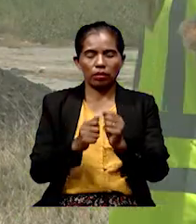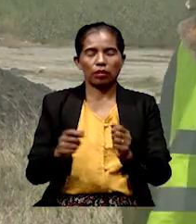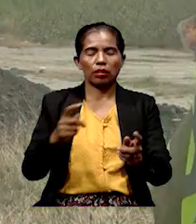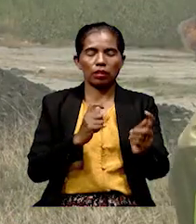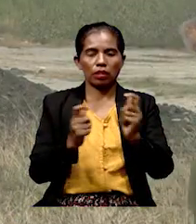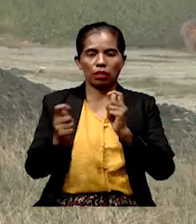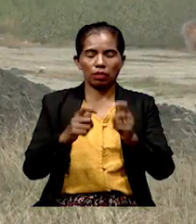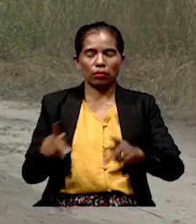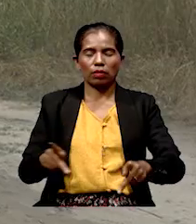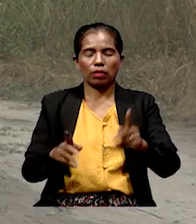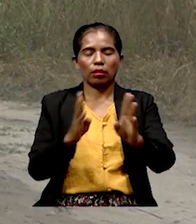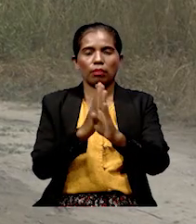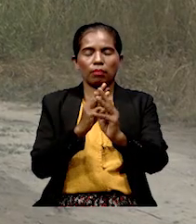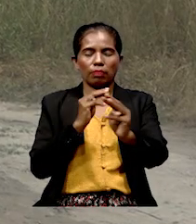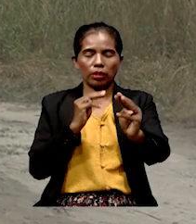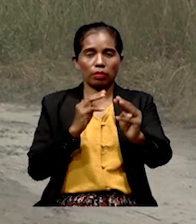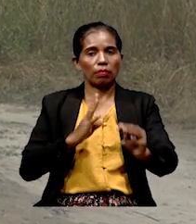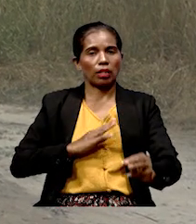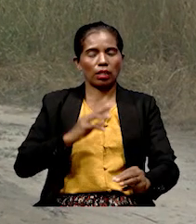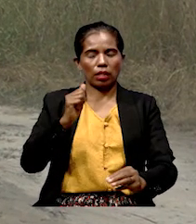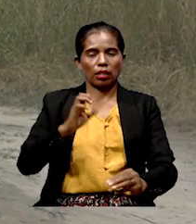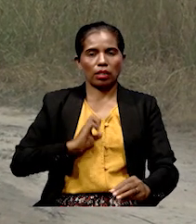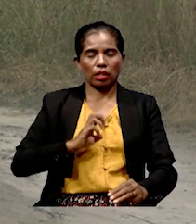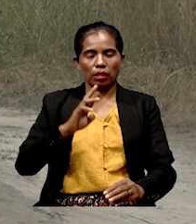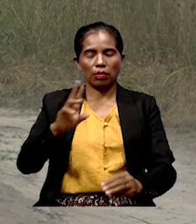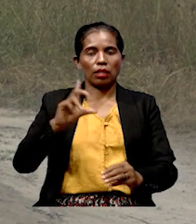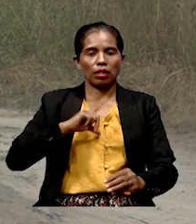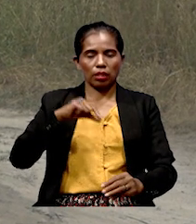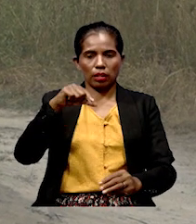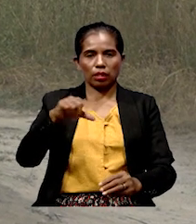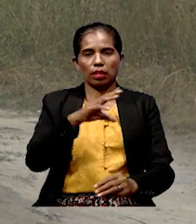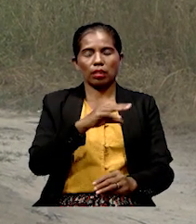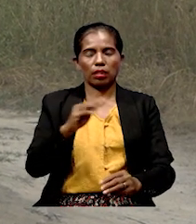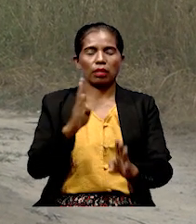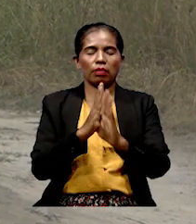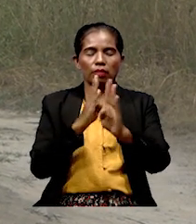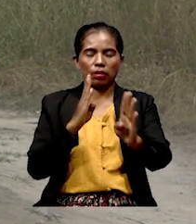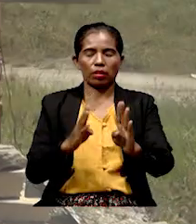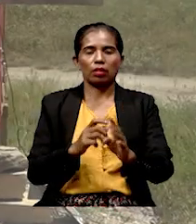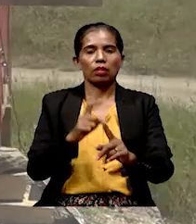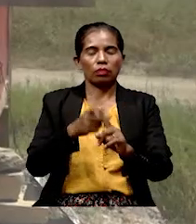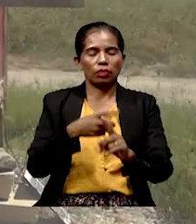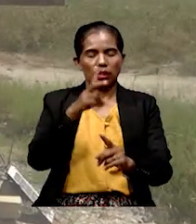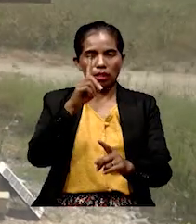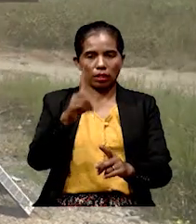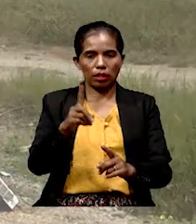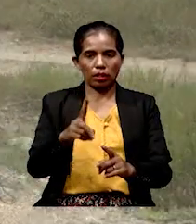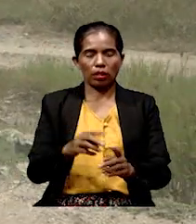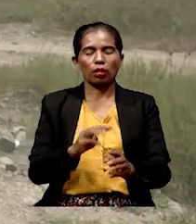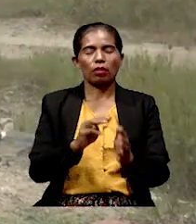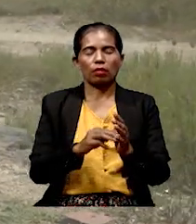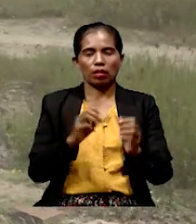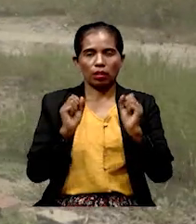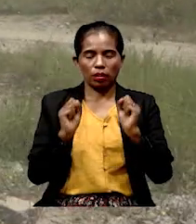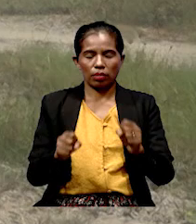público Sira Hanesambis direção Maliana, Ermera, Likisa, nomos Bemo Sira durante fulan ida, no banhira motorista Sira